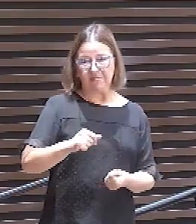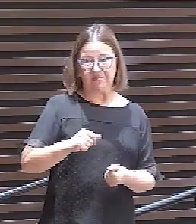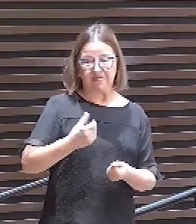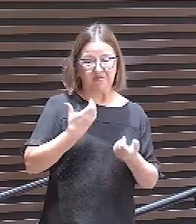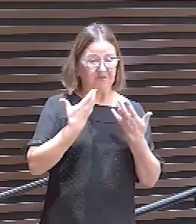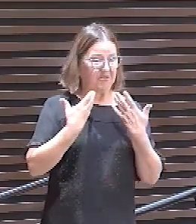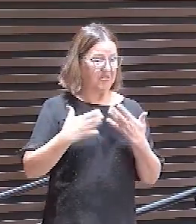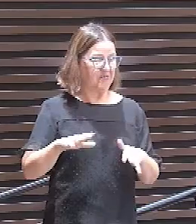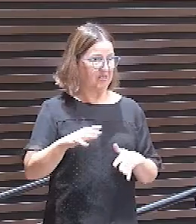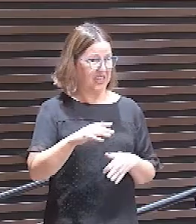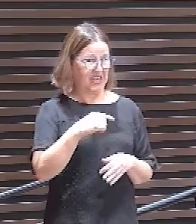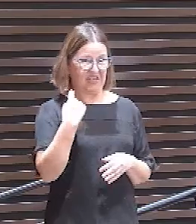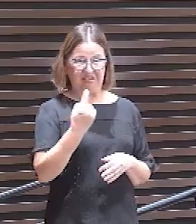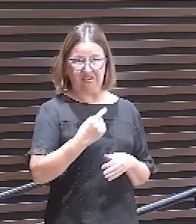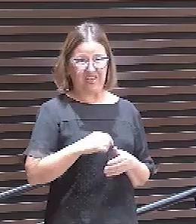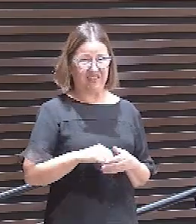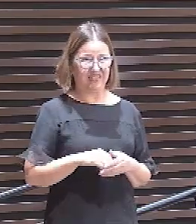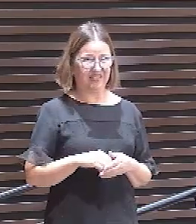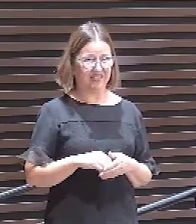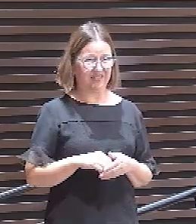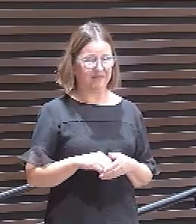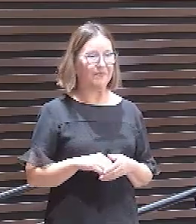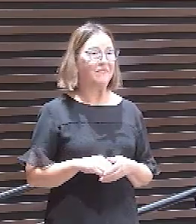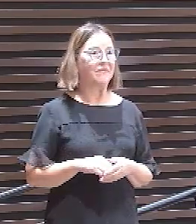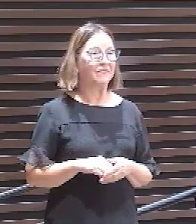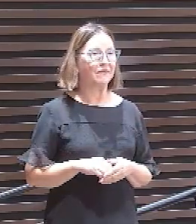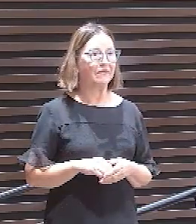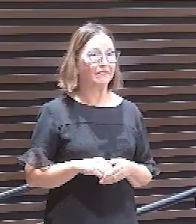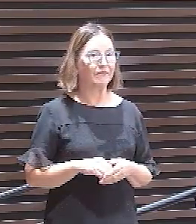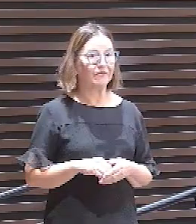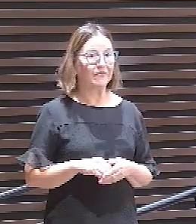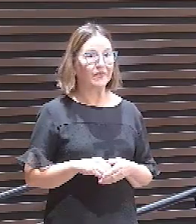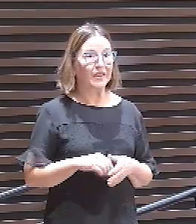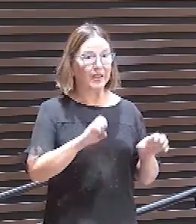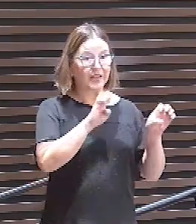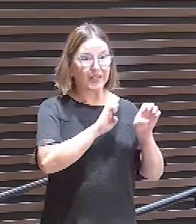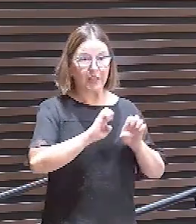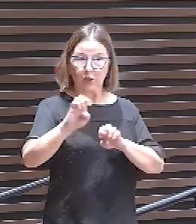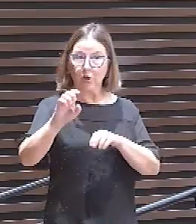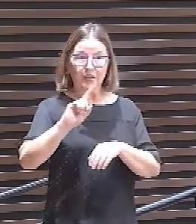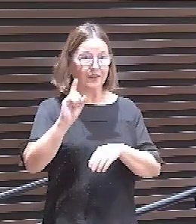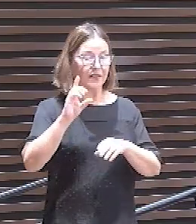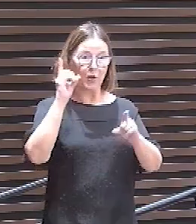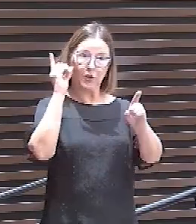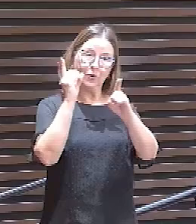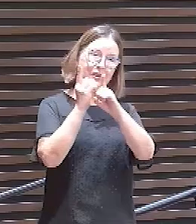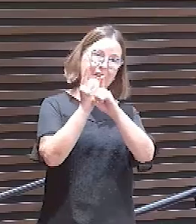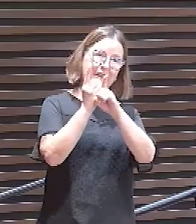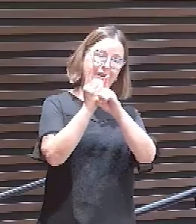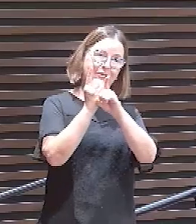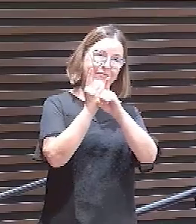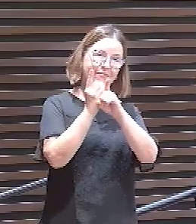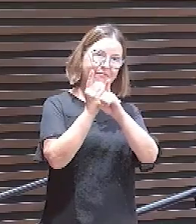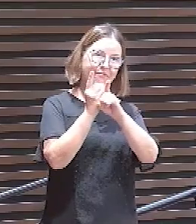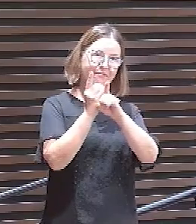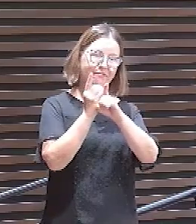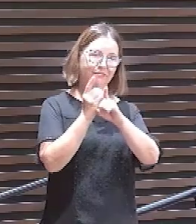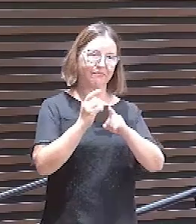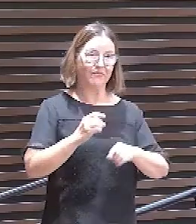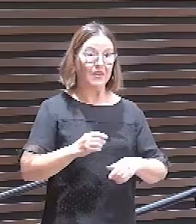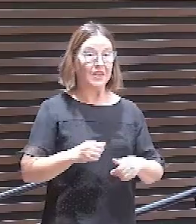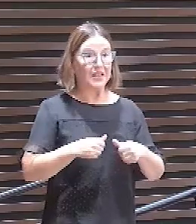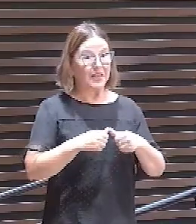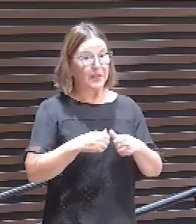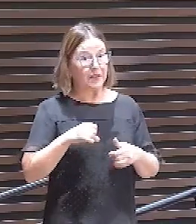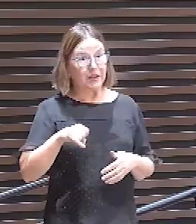não, deixa ele para lá. E não foi achado. E esse não foi achado é muito